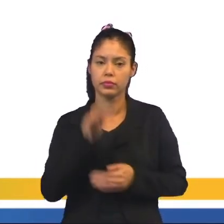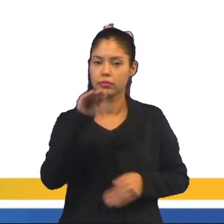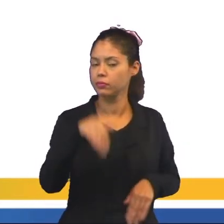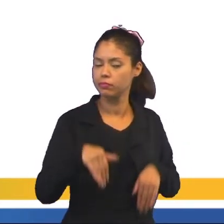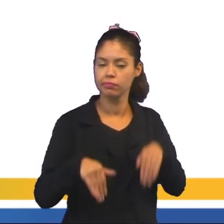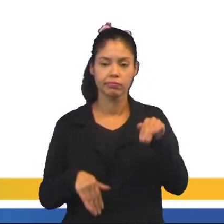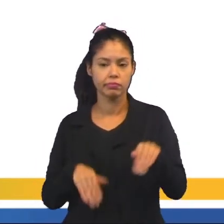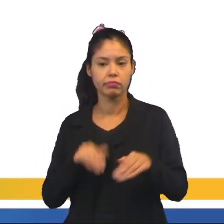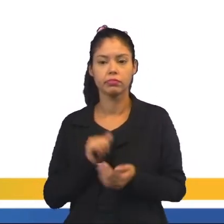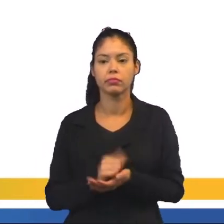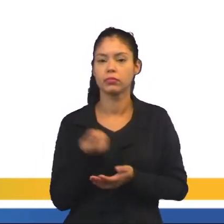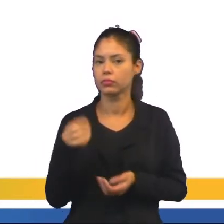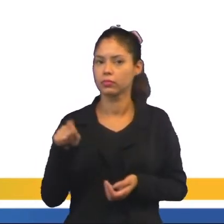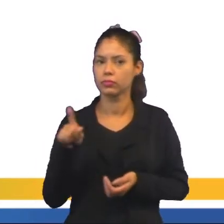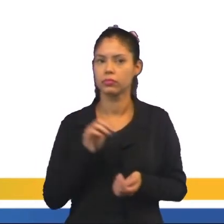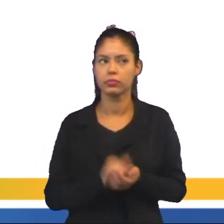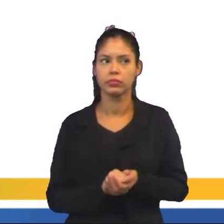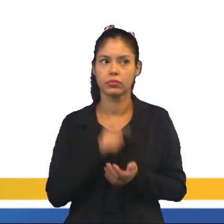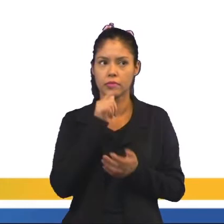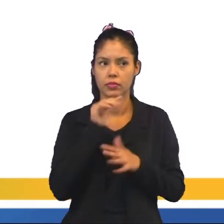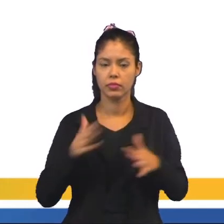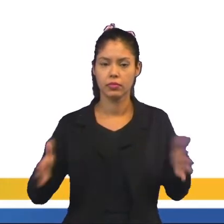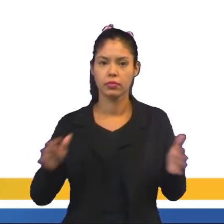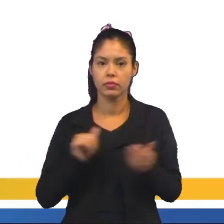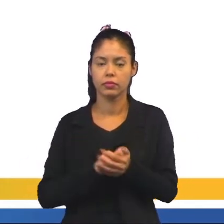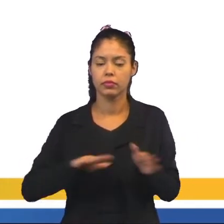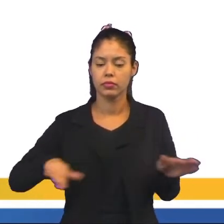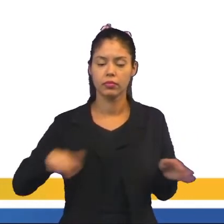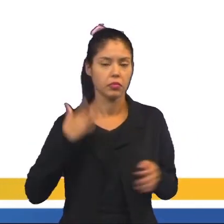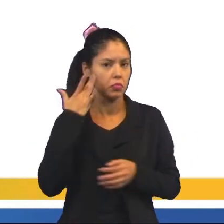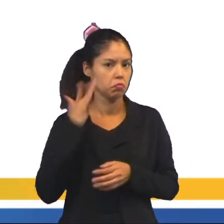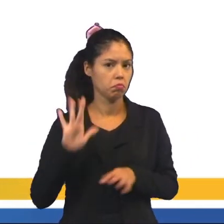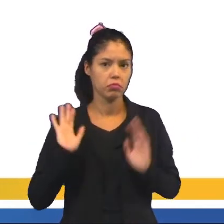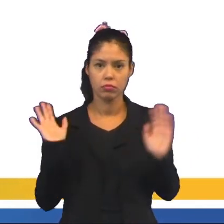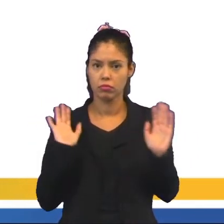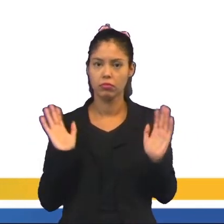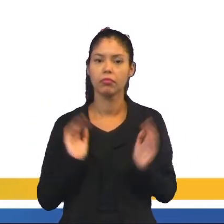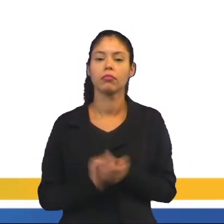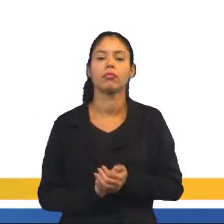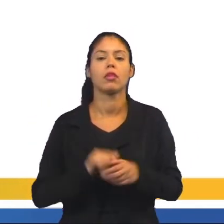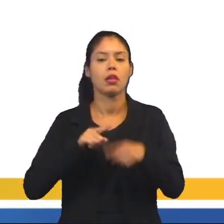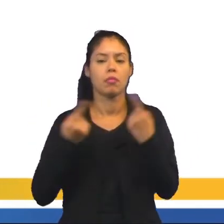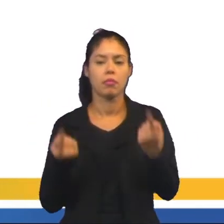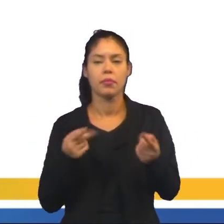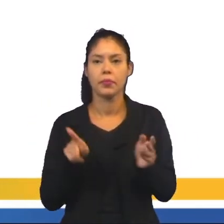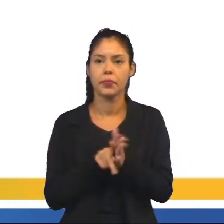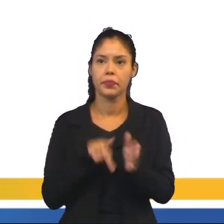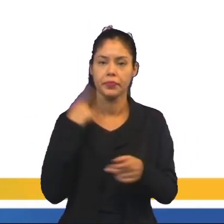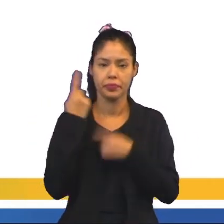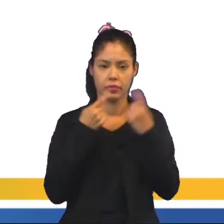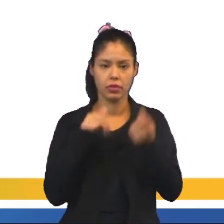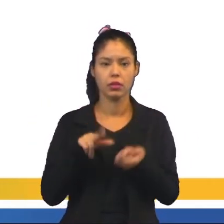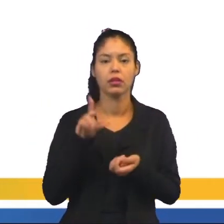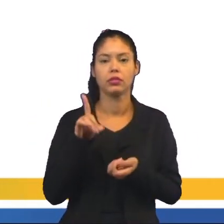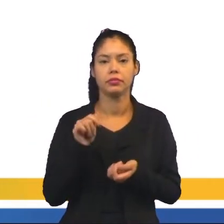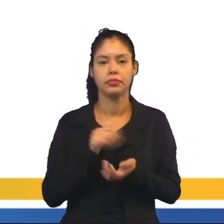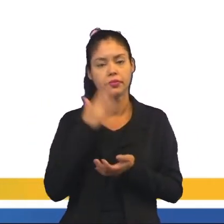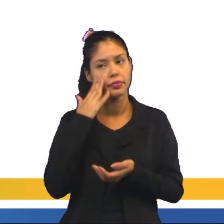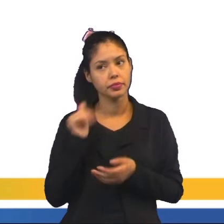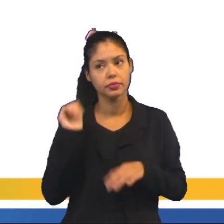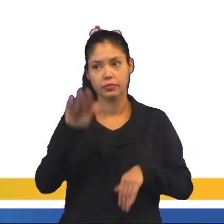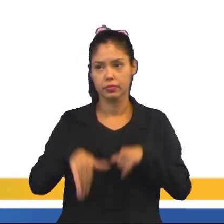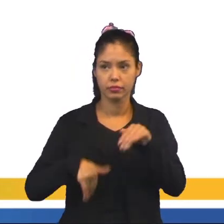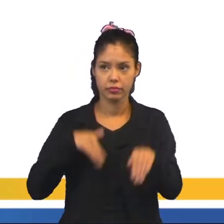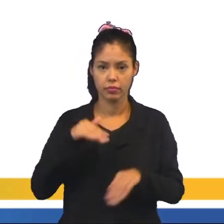o seja meu primo nada então não precisa ser nada no mar na piscina nada não seco né Não interessa a expressão para vocês o nada já já